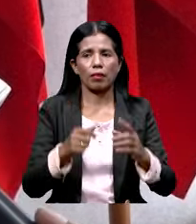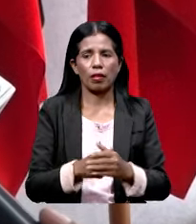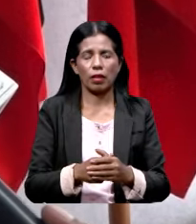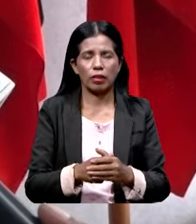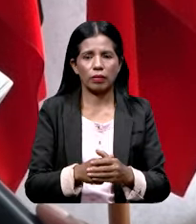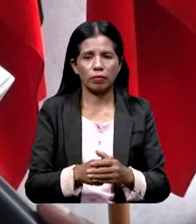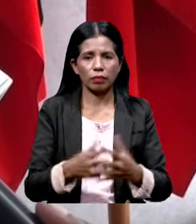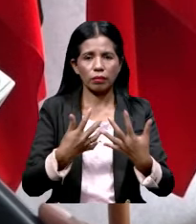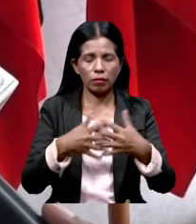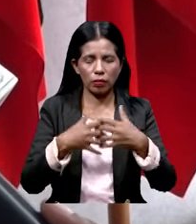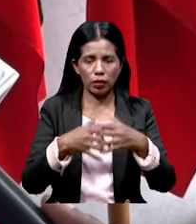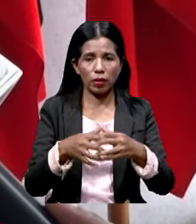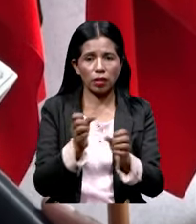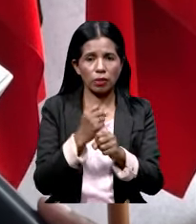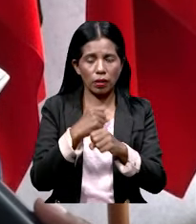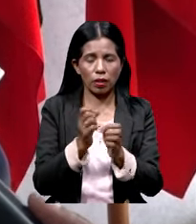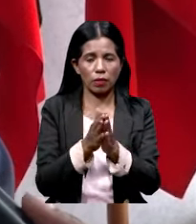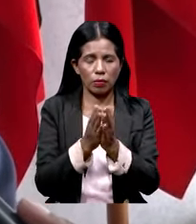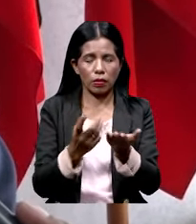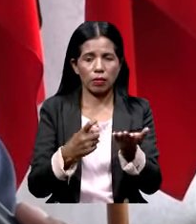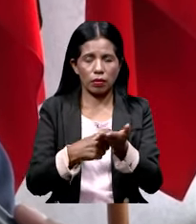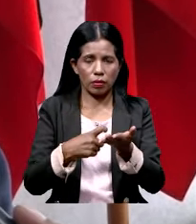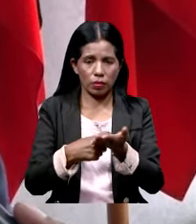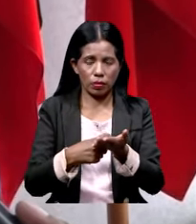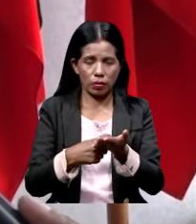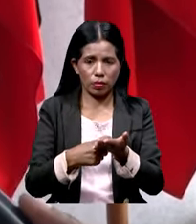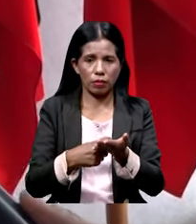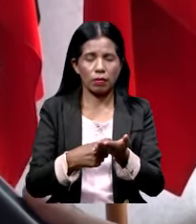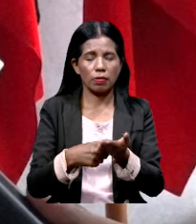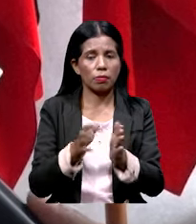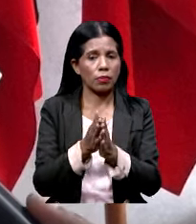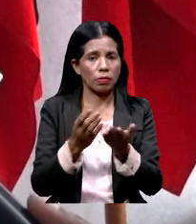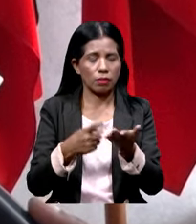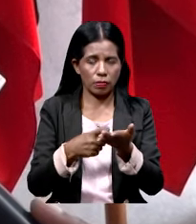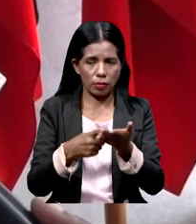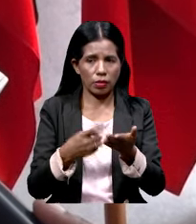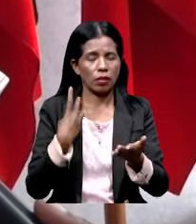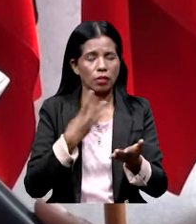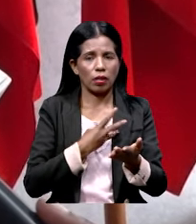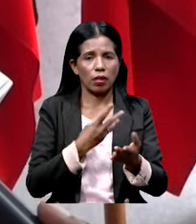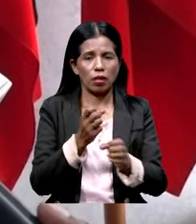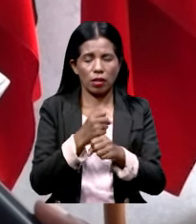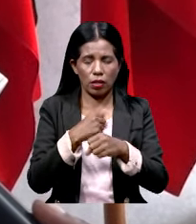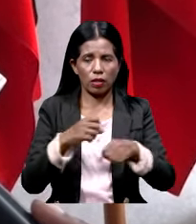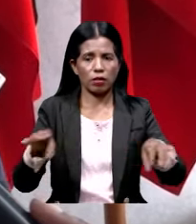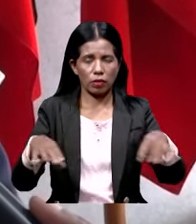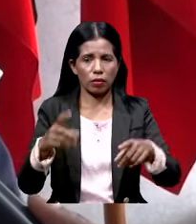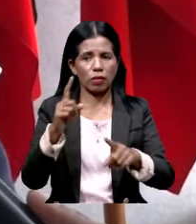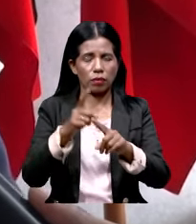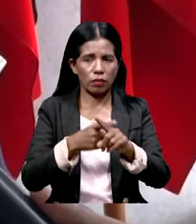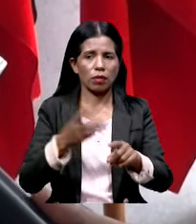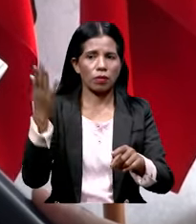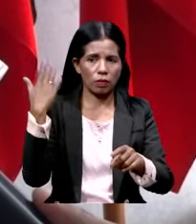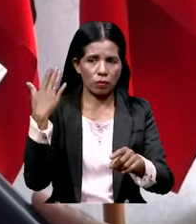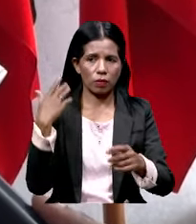máquina imprime vai ha caderneta passaporte Linian, que ita halo hela esforço e fulan sira liva coto